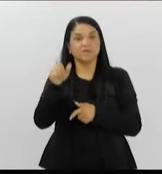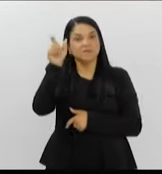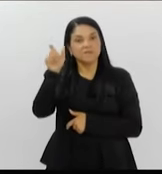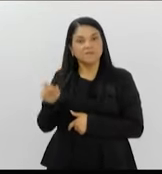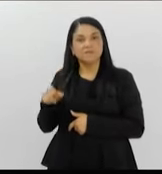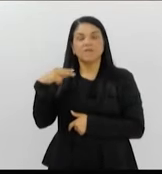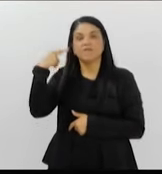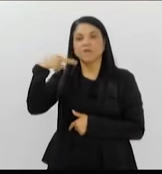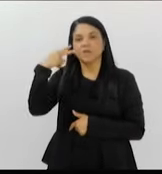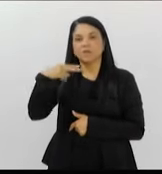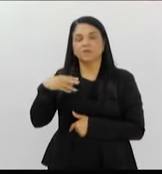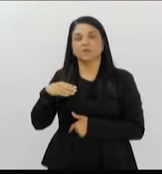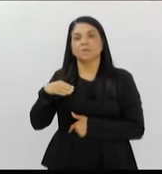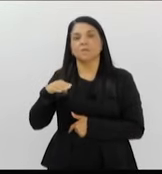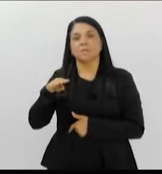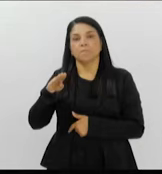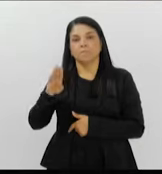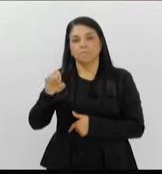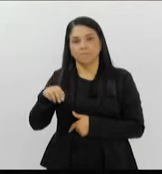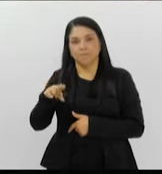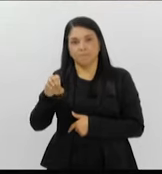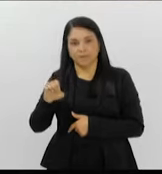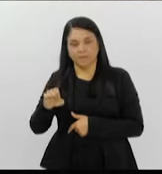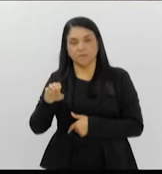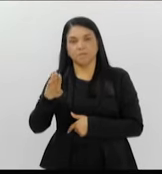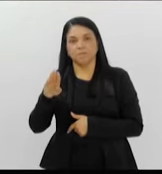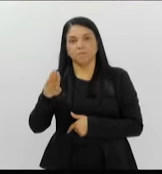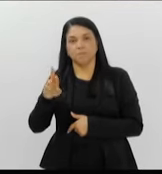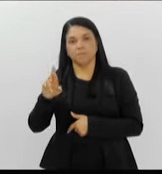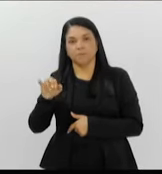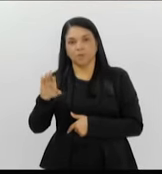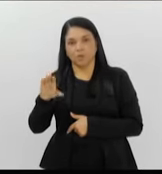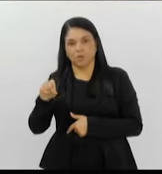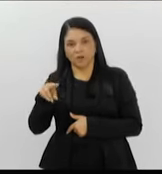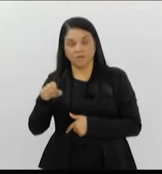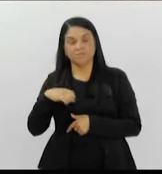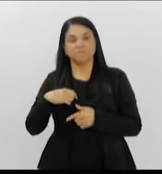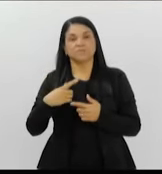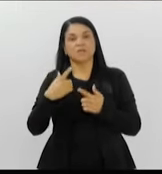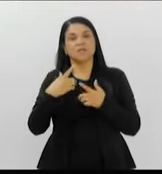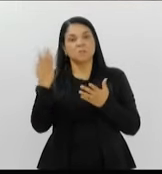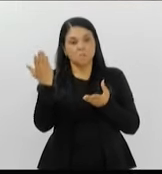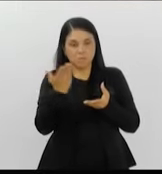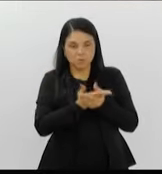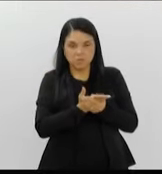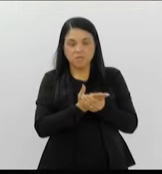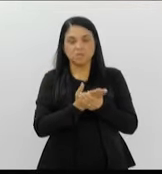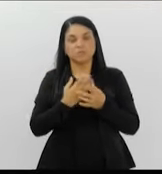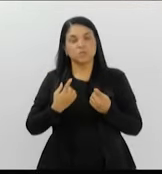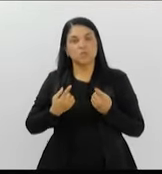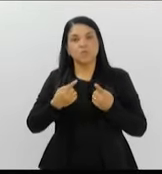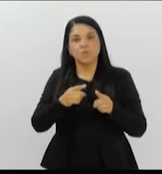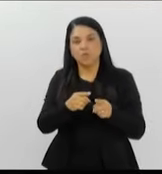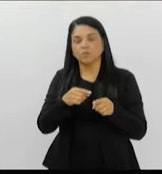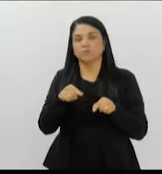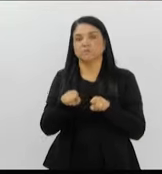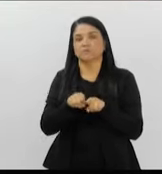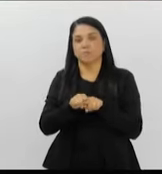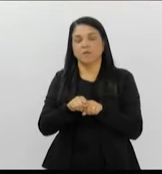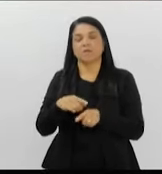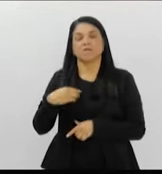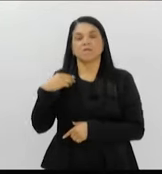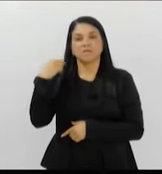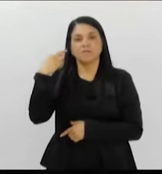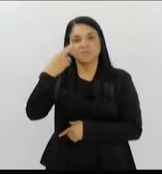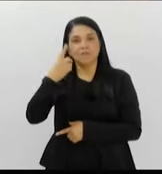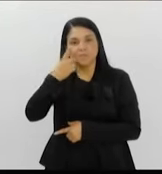Brioli, ele responde a processo por violência política de gênero pelas agressões que fez contra a deputada Renata Souza. Ele